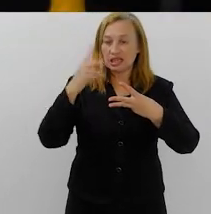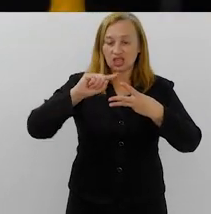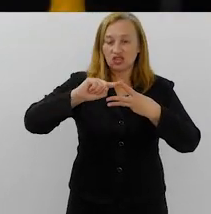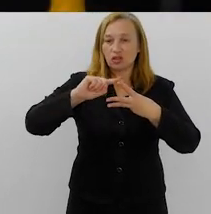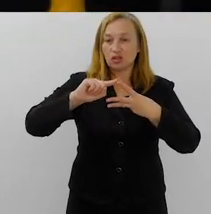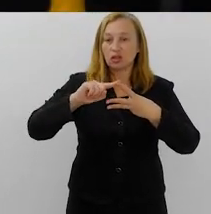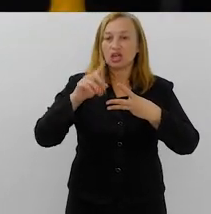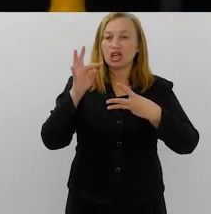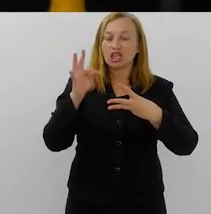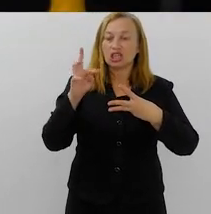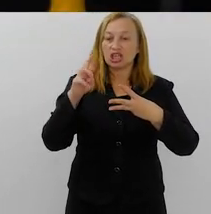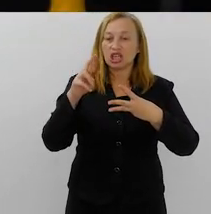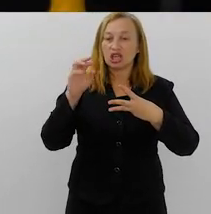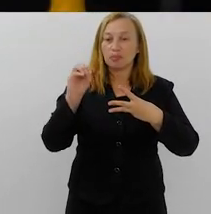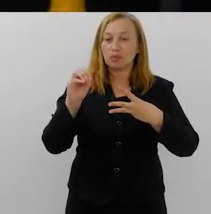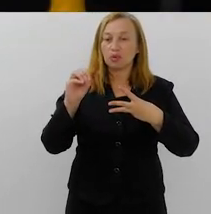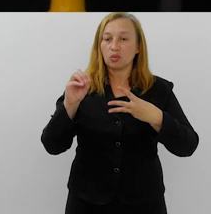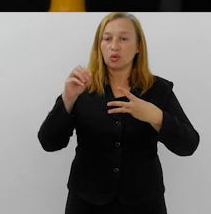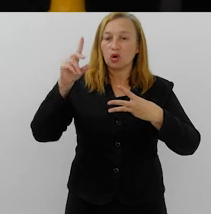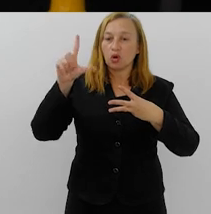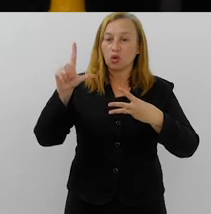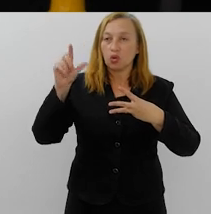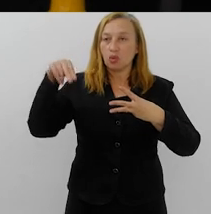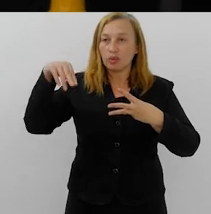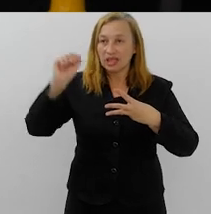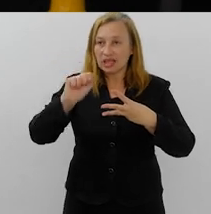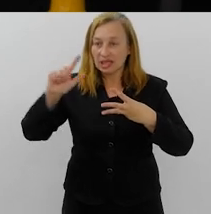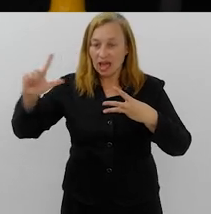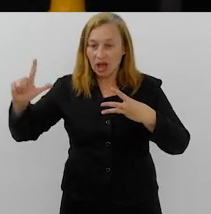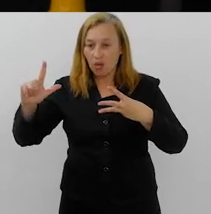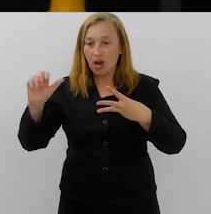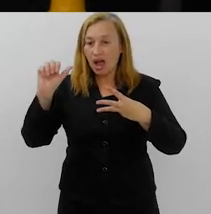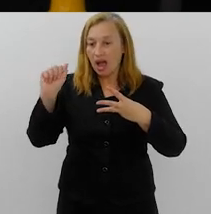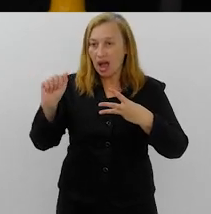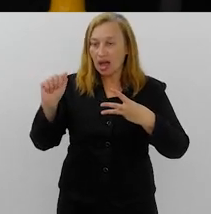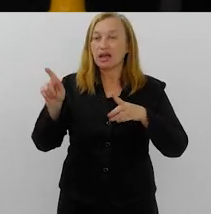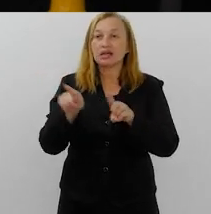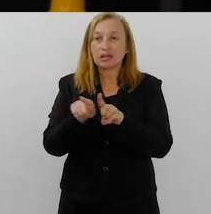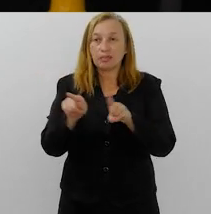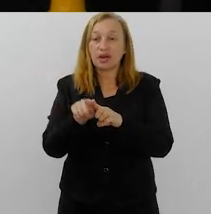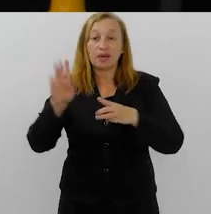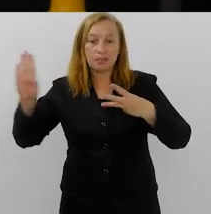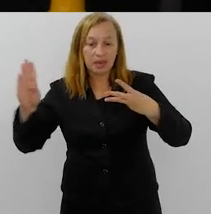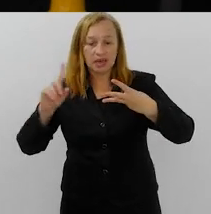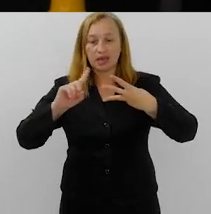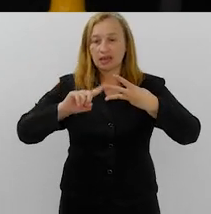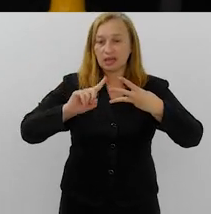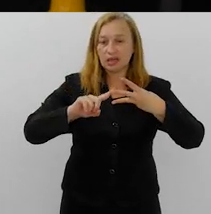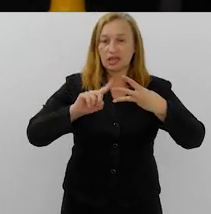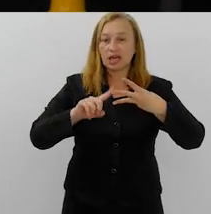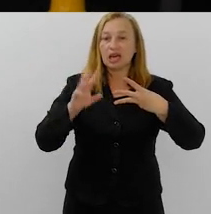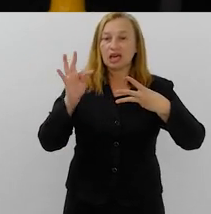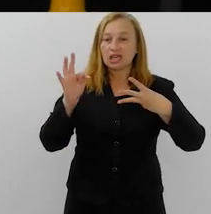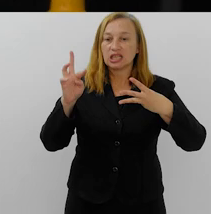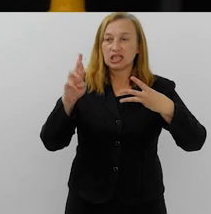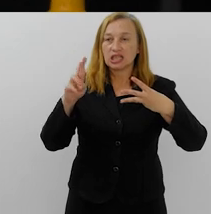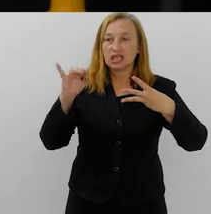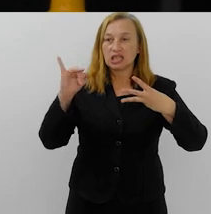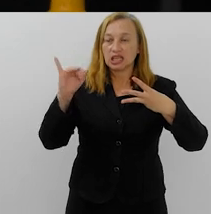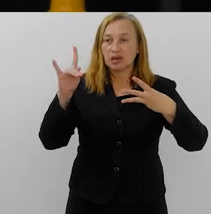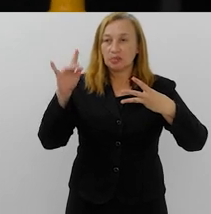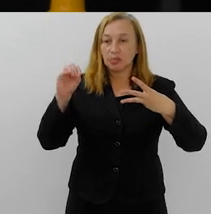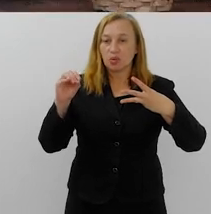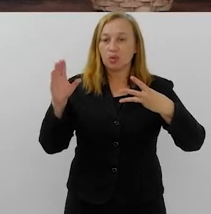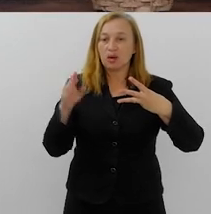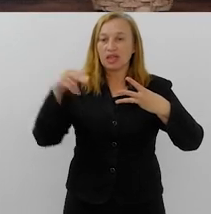luminal que são os tumores hormônios sensíveis existe o luminal a e o luminal b o tumor triplo negativo